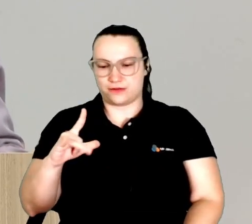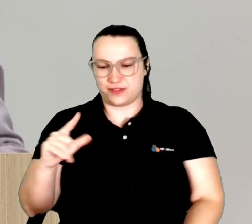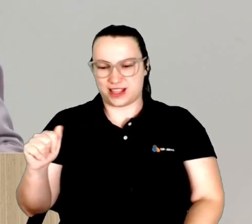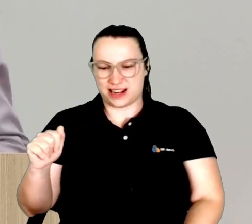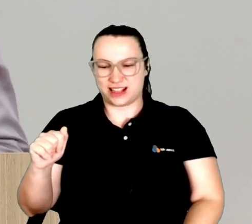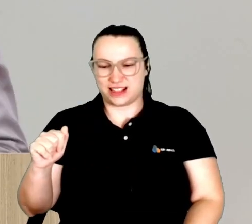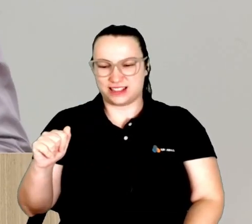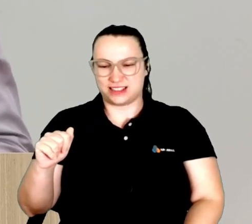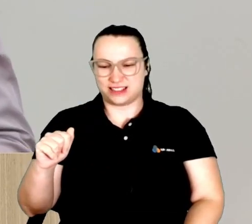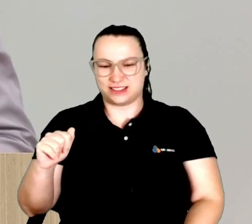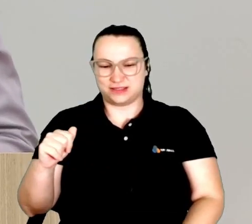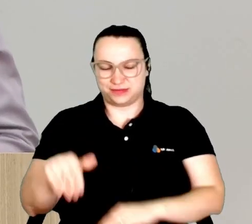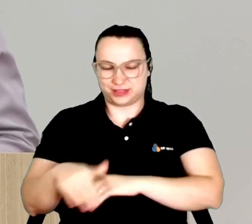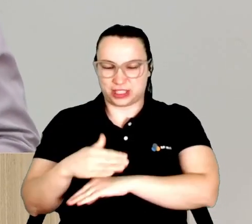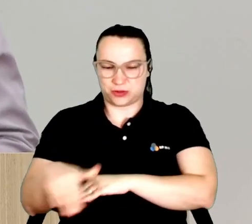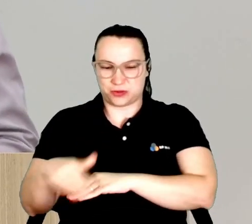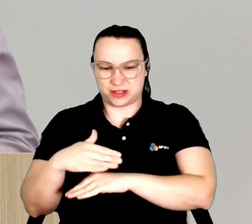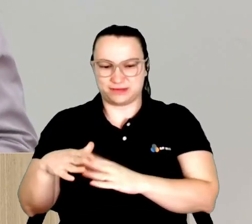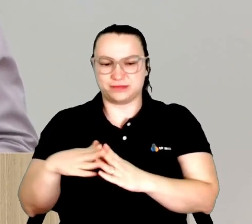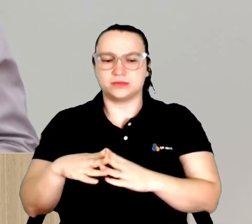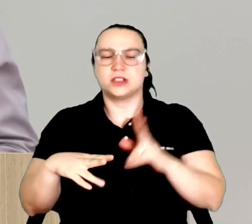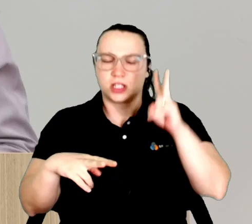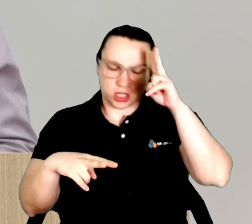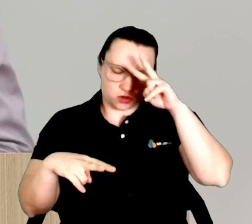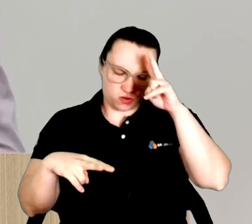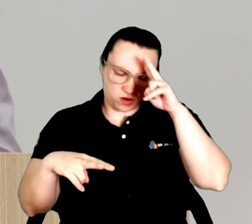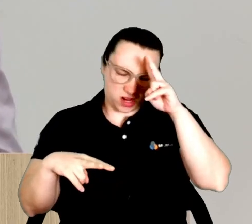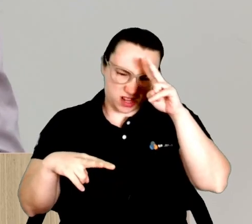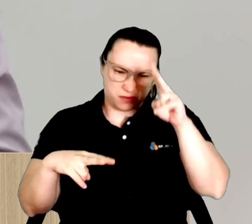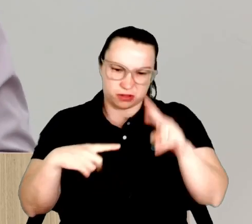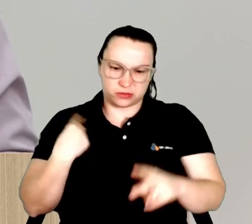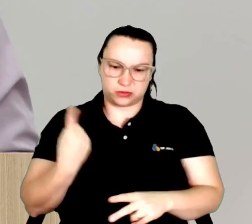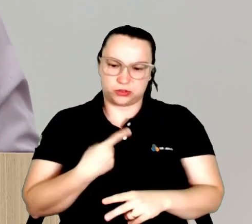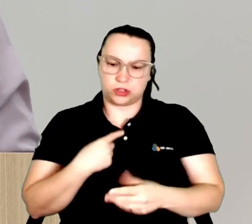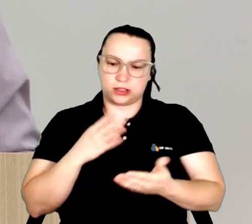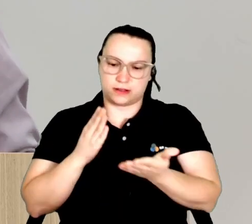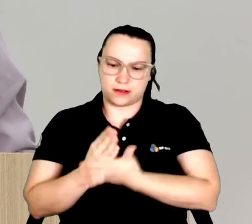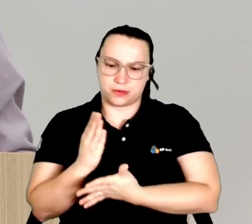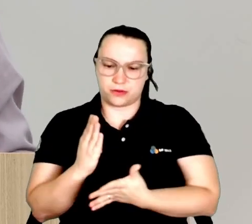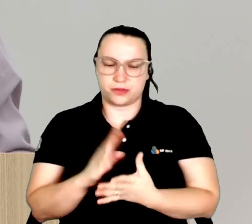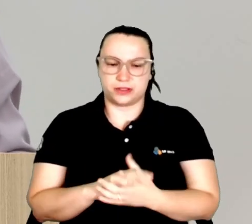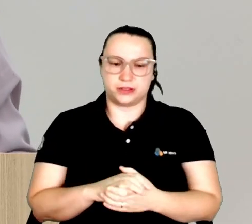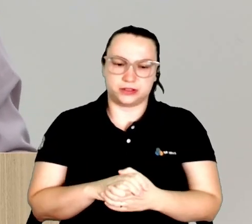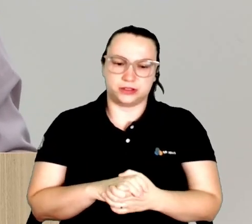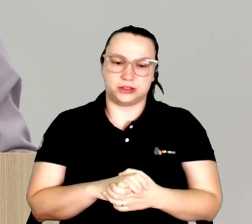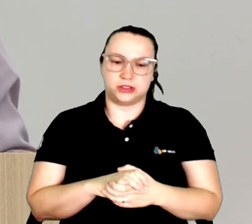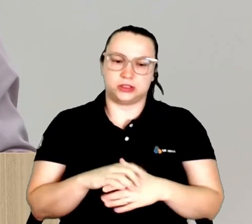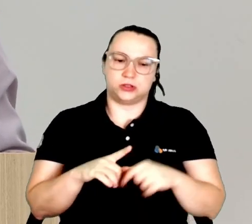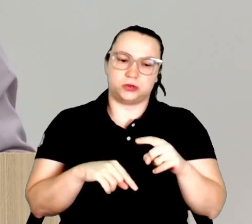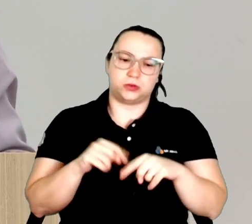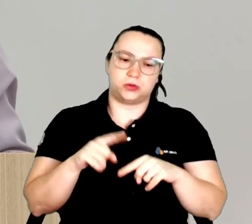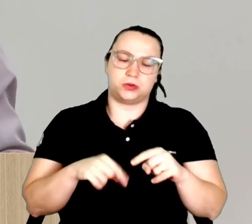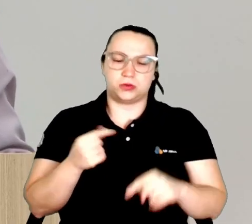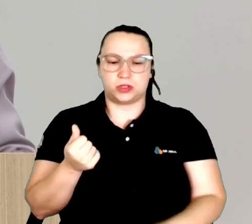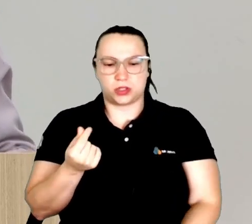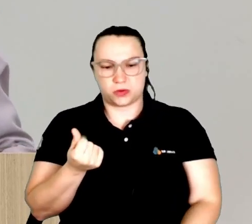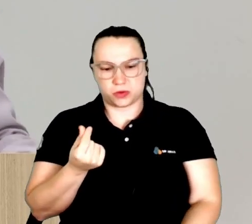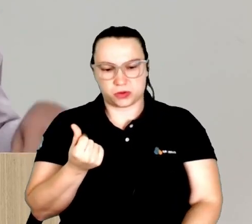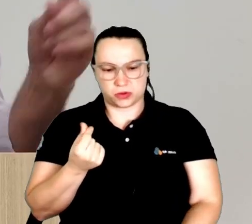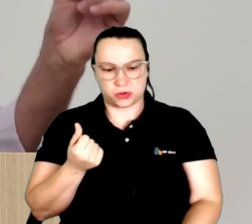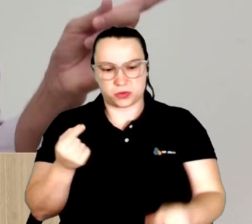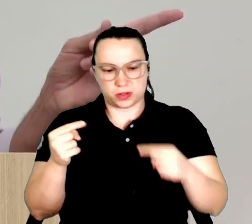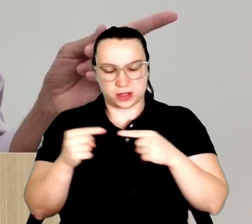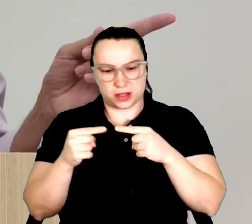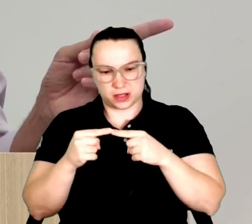pavimento ali nas ruas. Eu me recordo muito bem quando nós estava aprovando os recursos para ser aplicado na